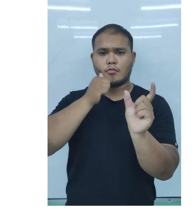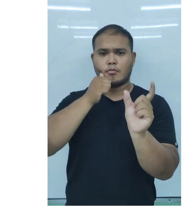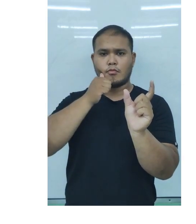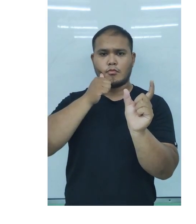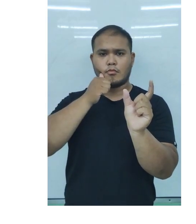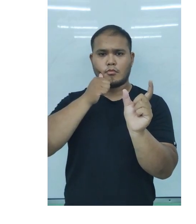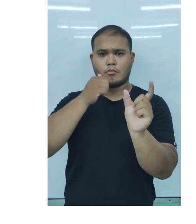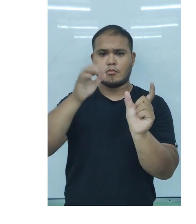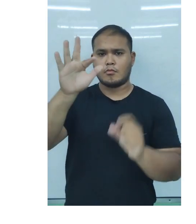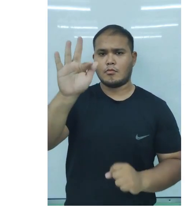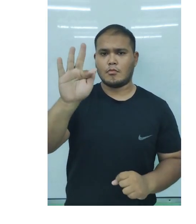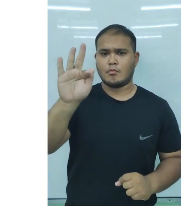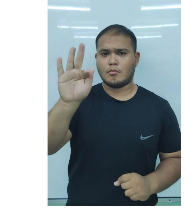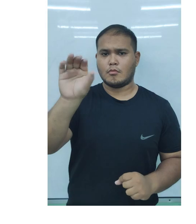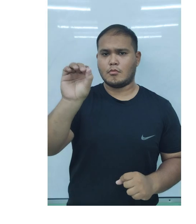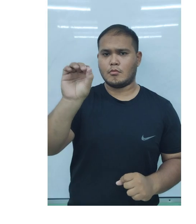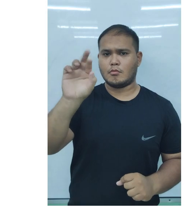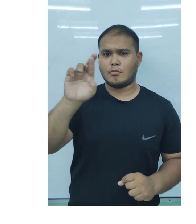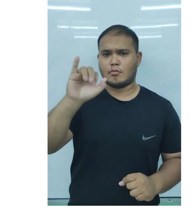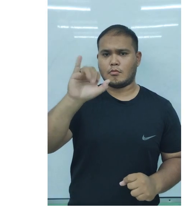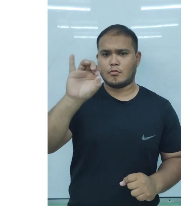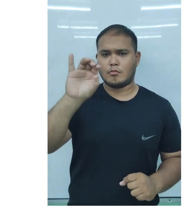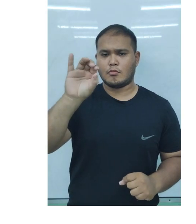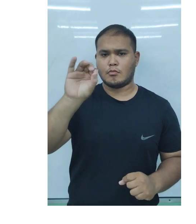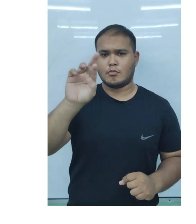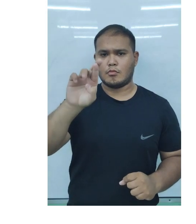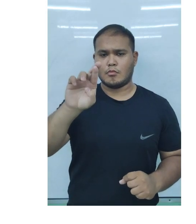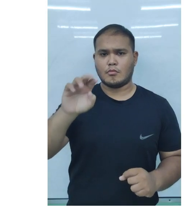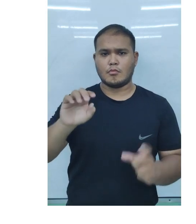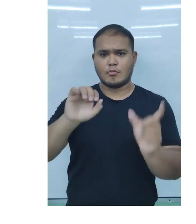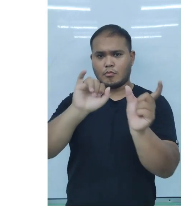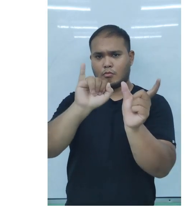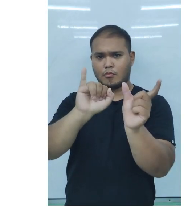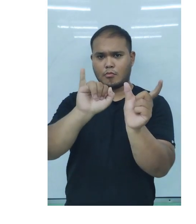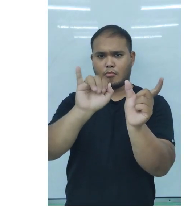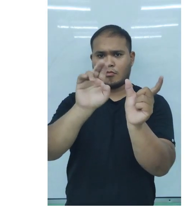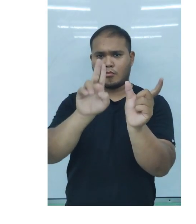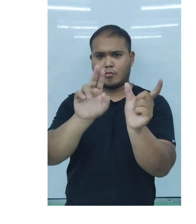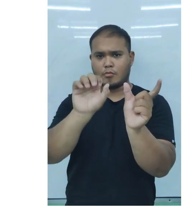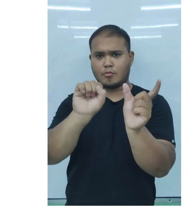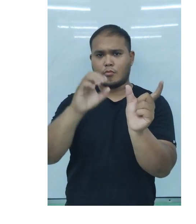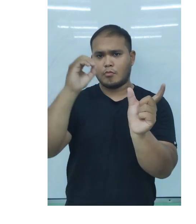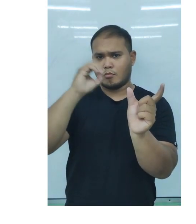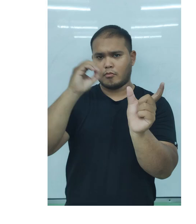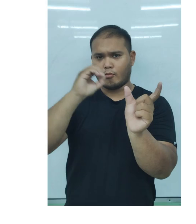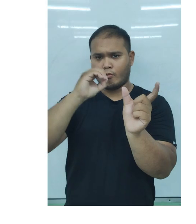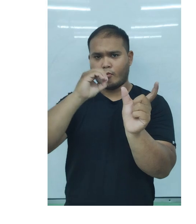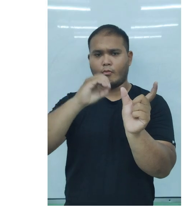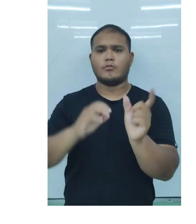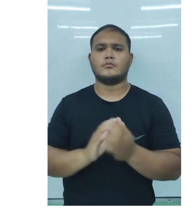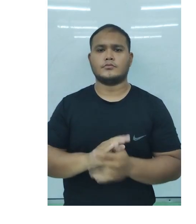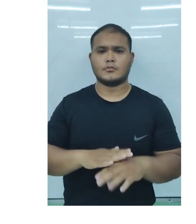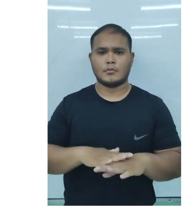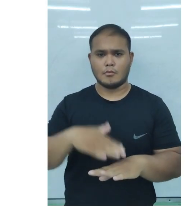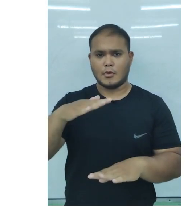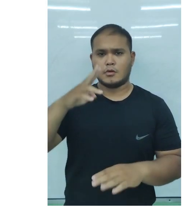fortio. Ou então, nós podemos substituir por ius, no caso do neutro. Mais forte, né? Vai se